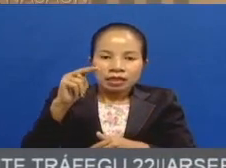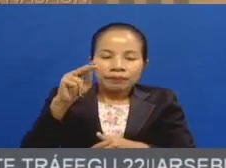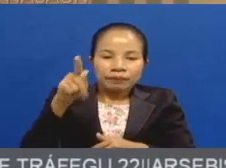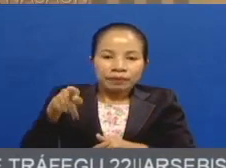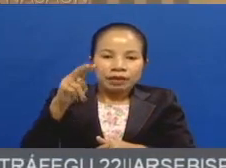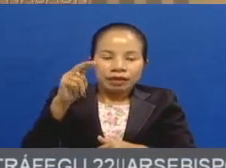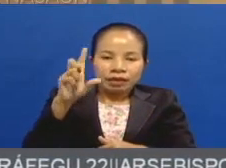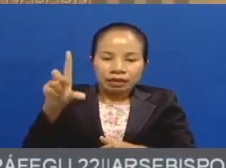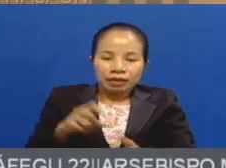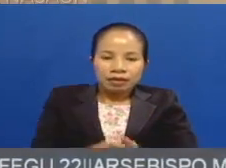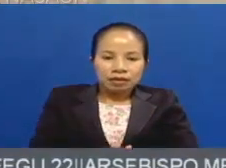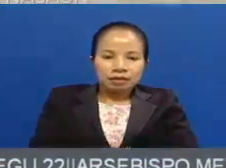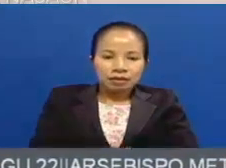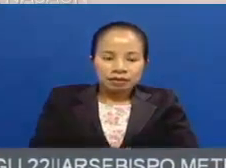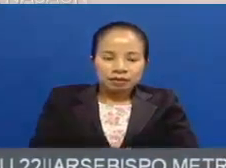local.